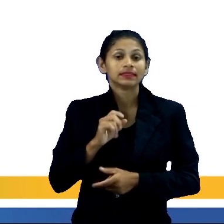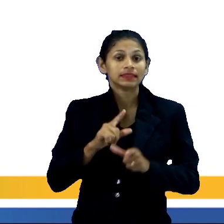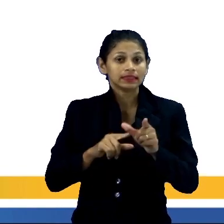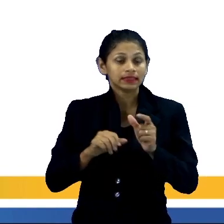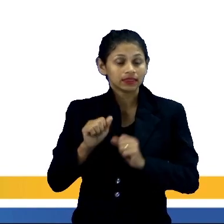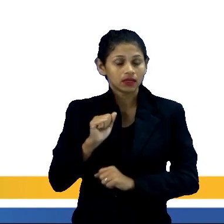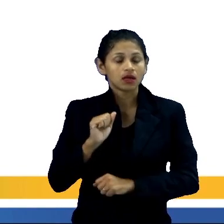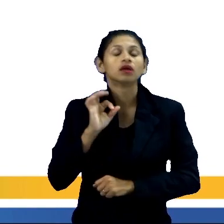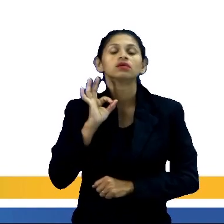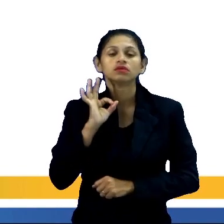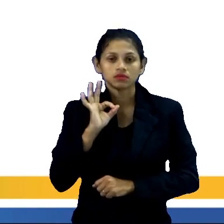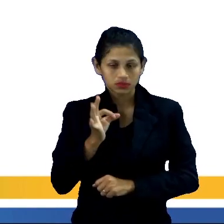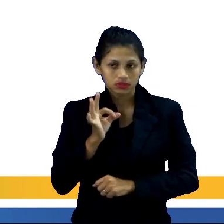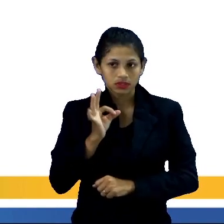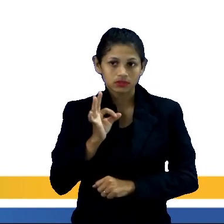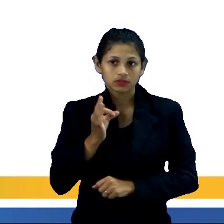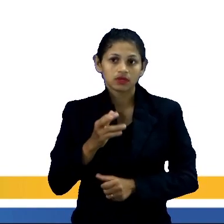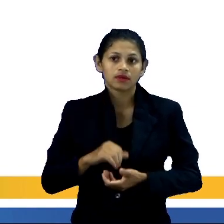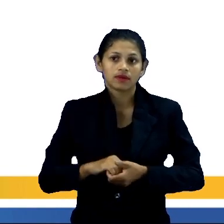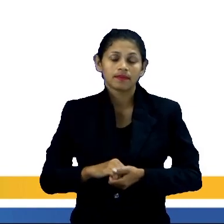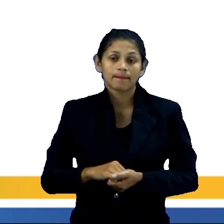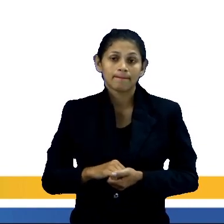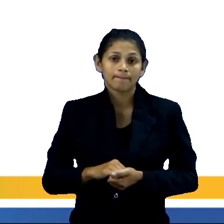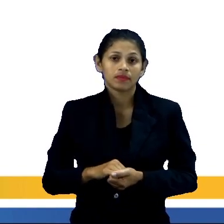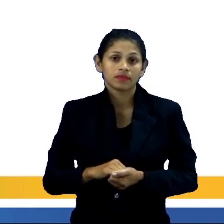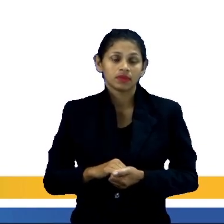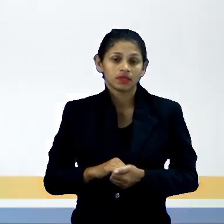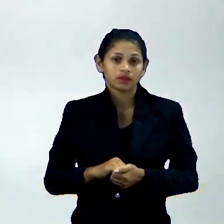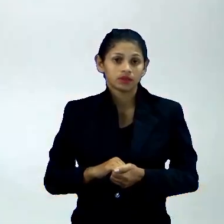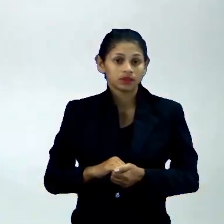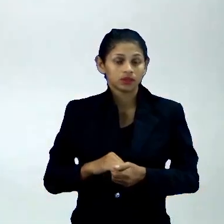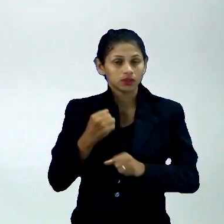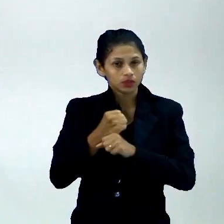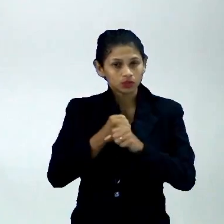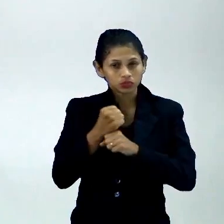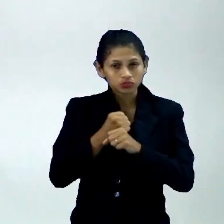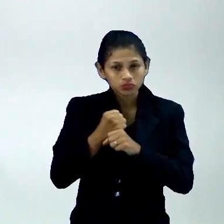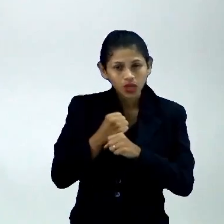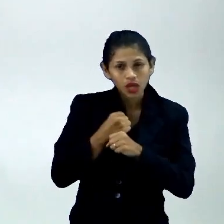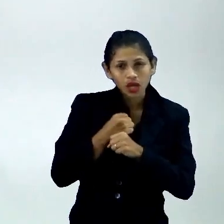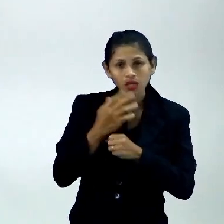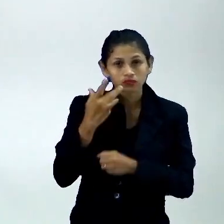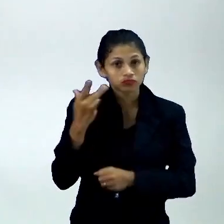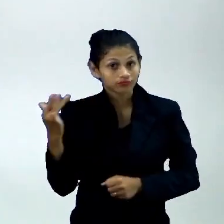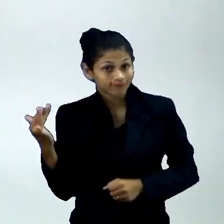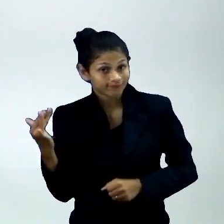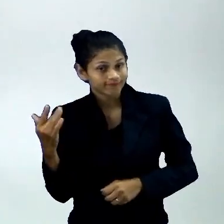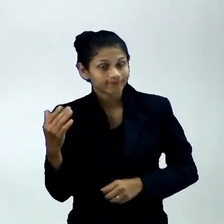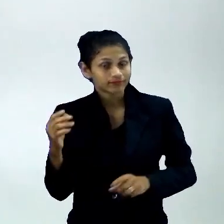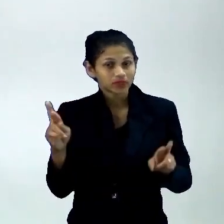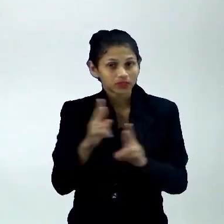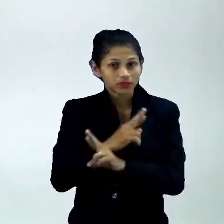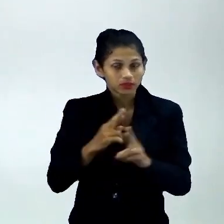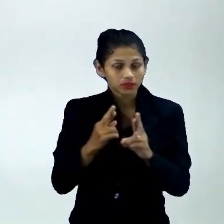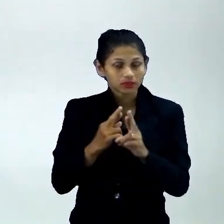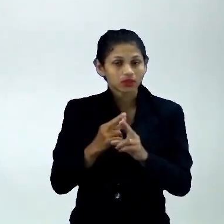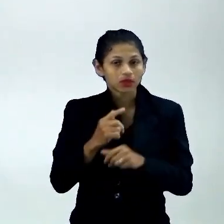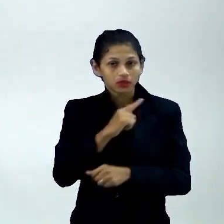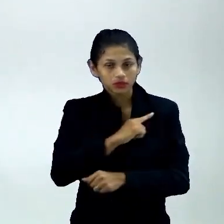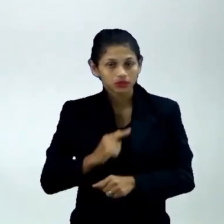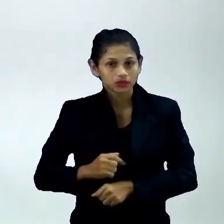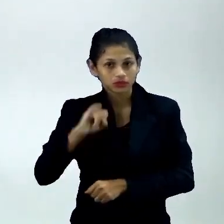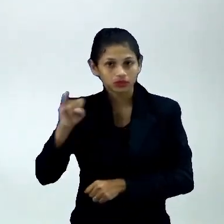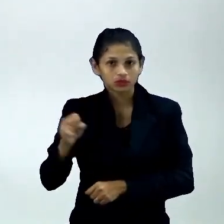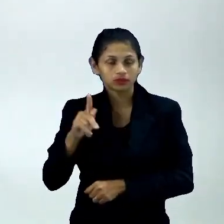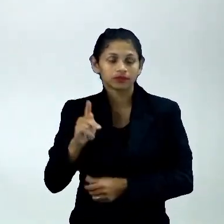Kubitschek, então você acertou, tá? Os anos dourados, eles estão relacionados aí ao governo do JK. Então é isso, gente. Essa